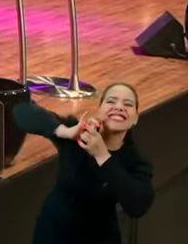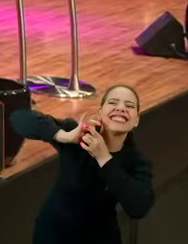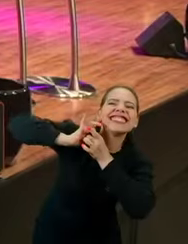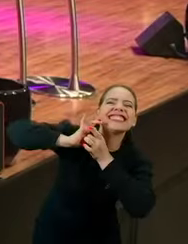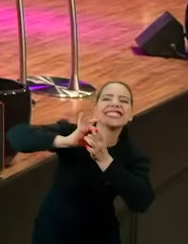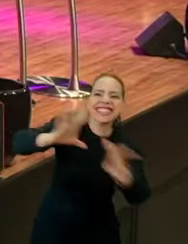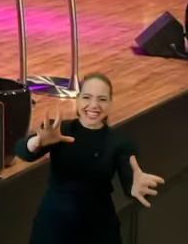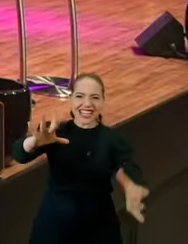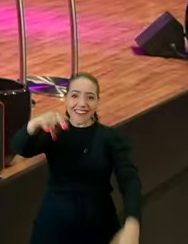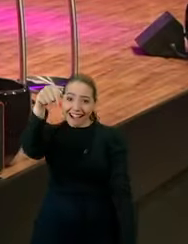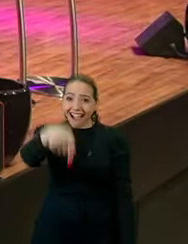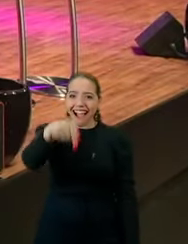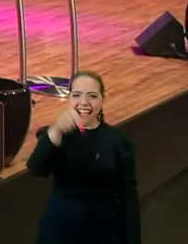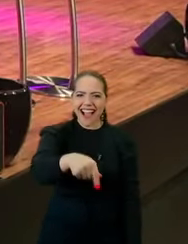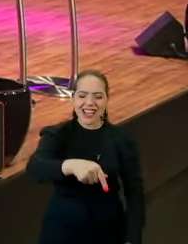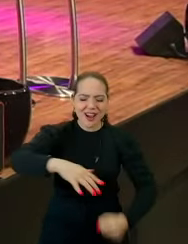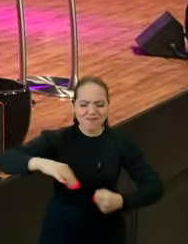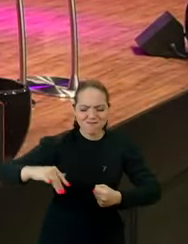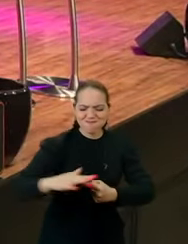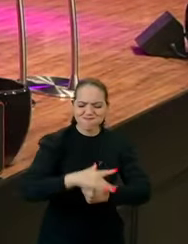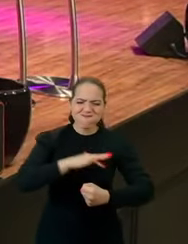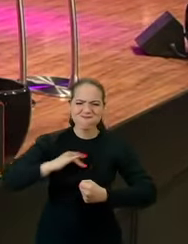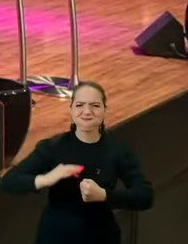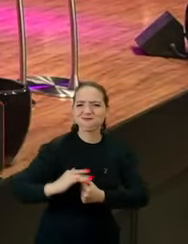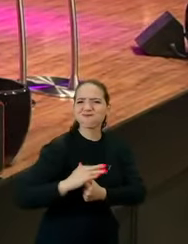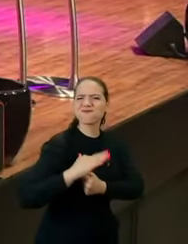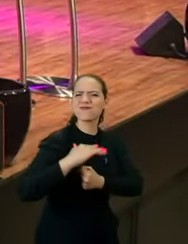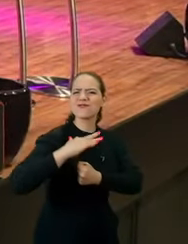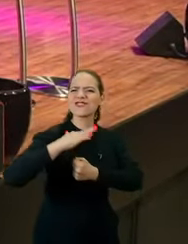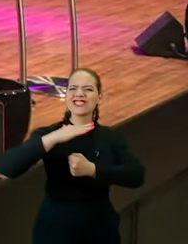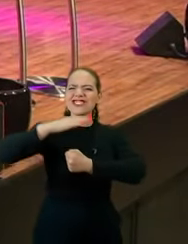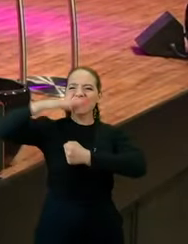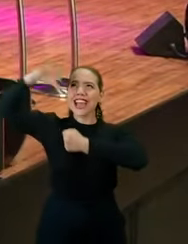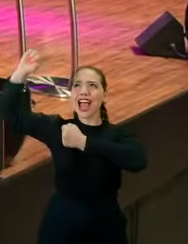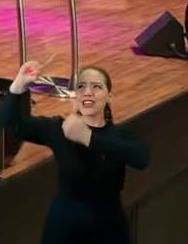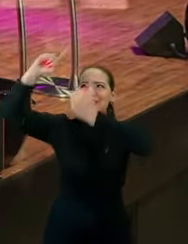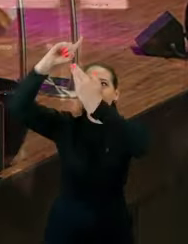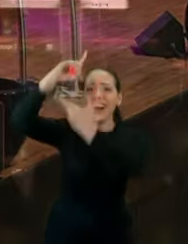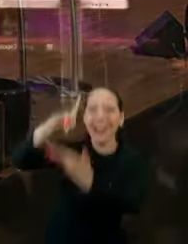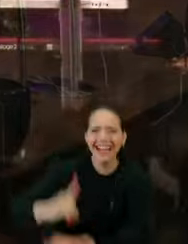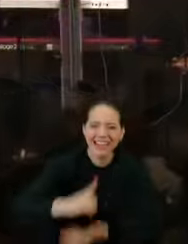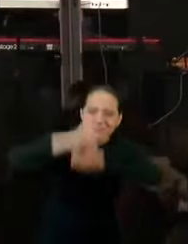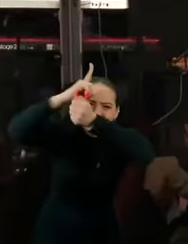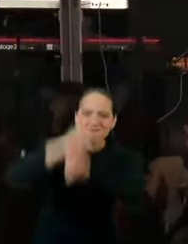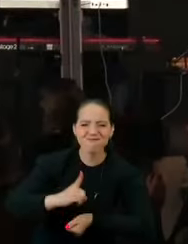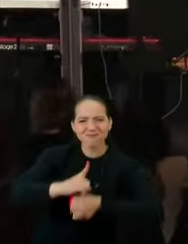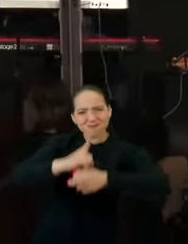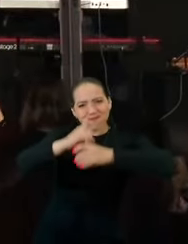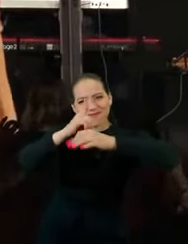lugar está cheio. Cheio da presença de Deus. Oh!